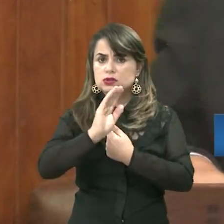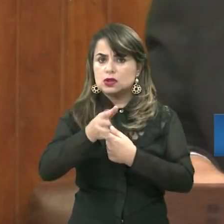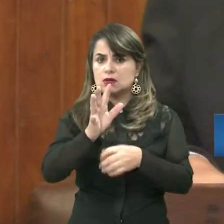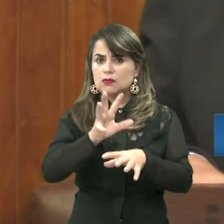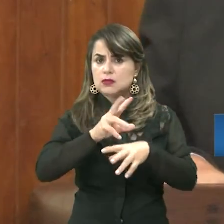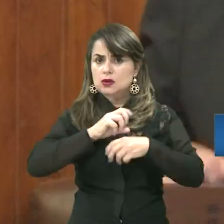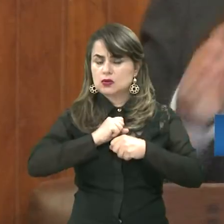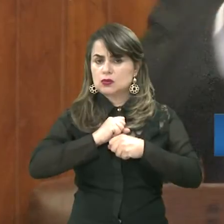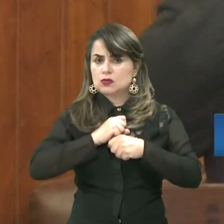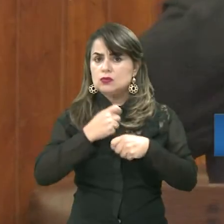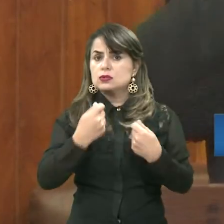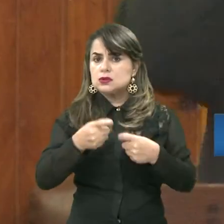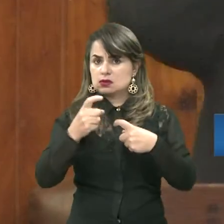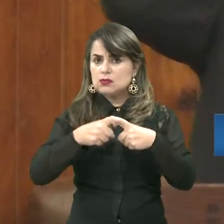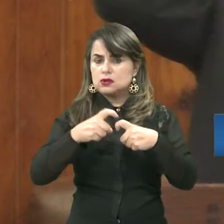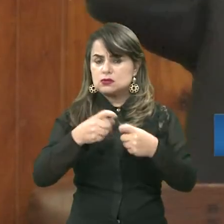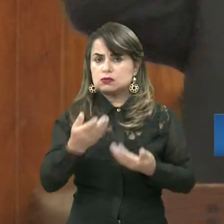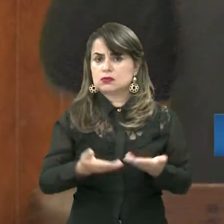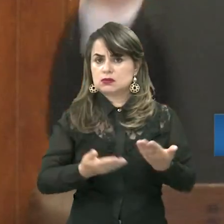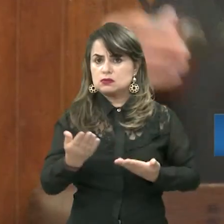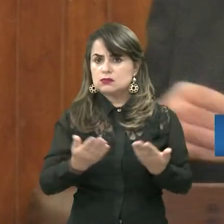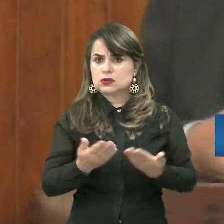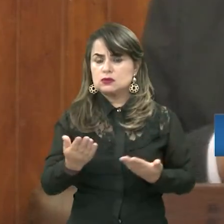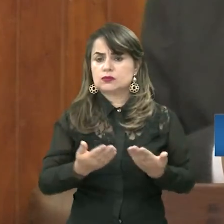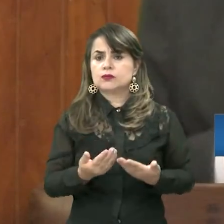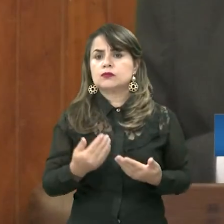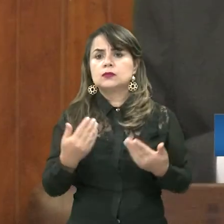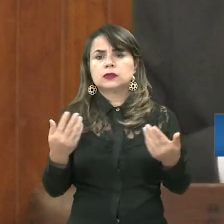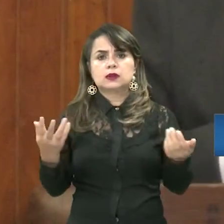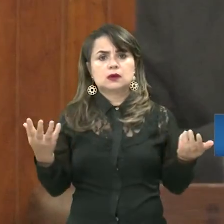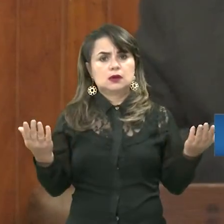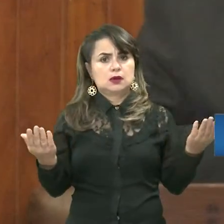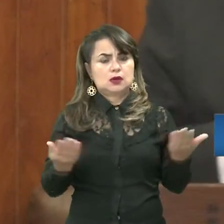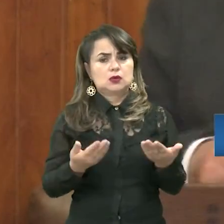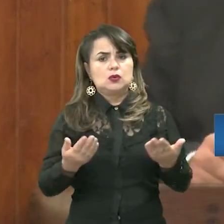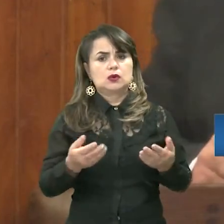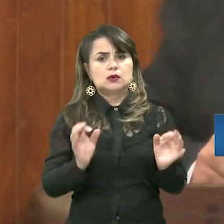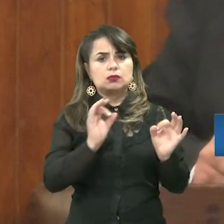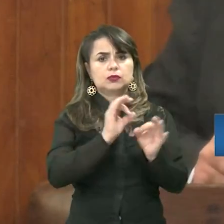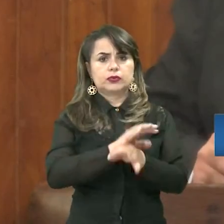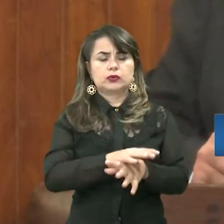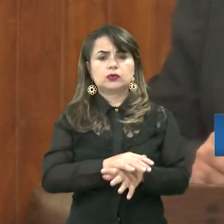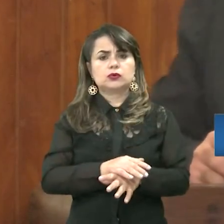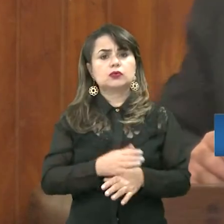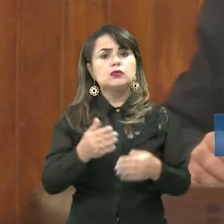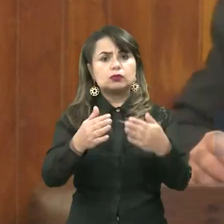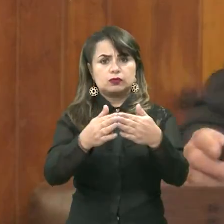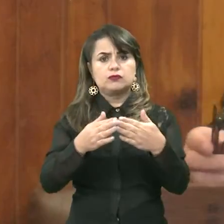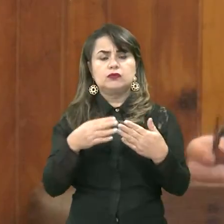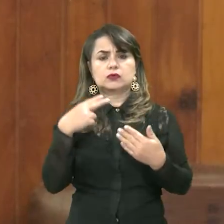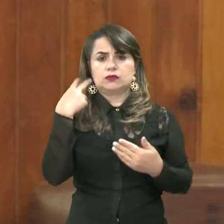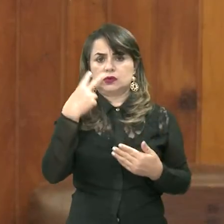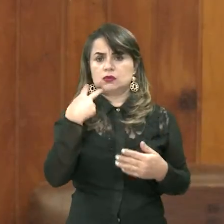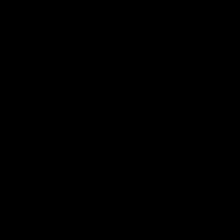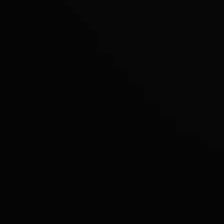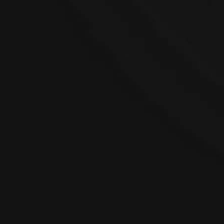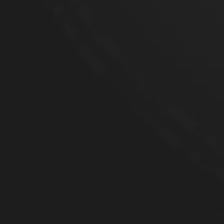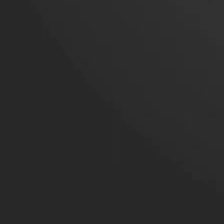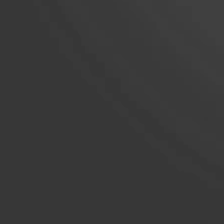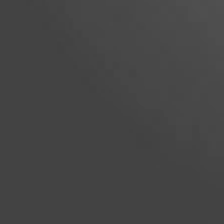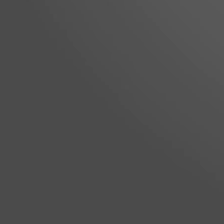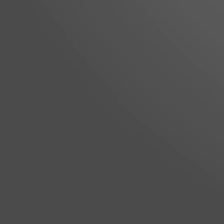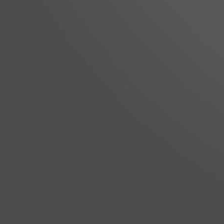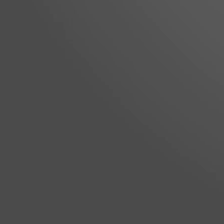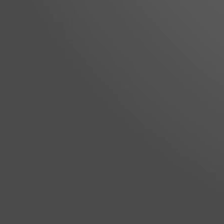essas as nossas considerações e peço aqui o apoio e a aprovação dos nobres pares. Senhor presidente, muito obrigado.